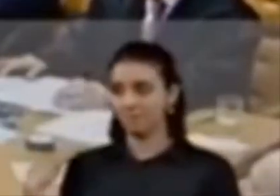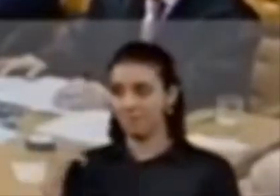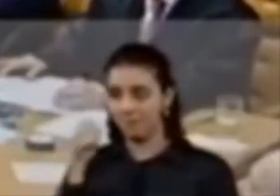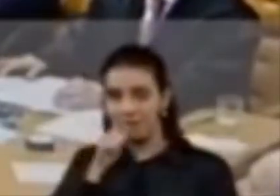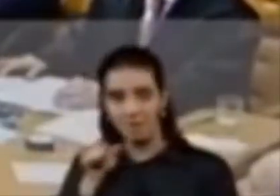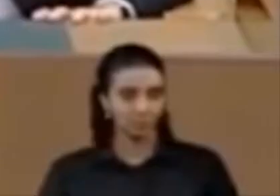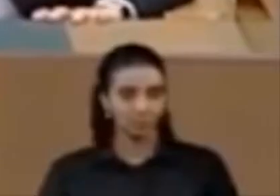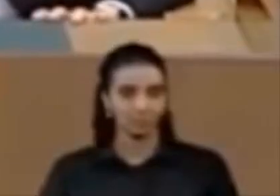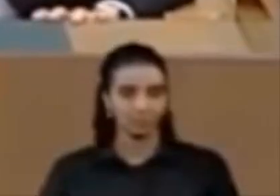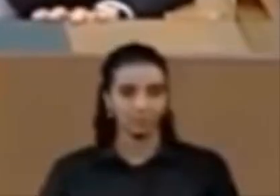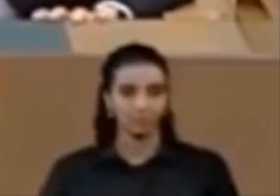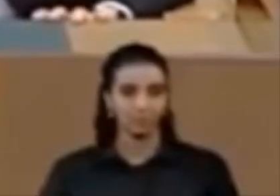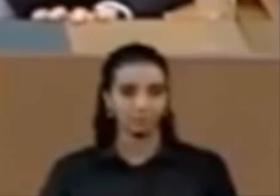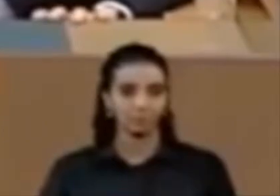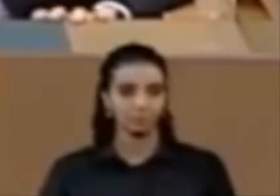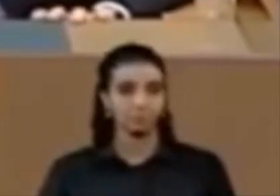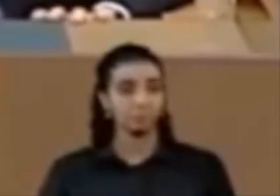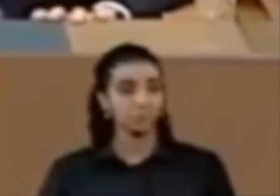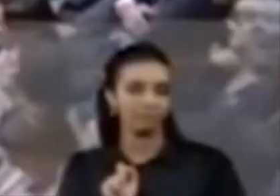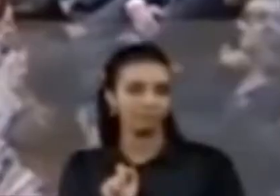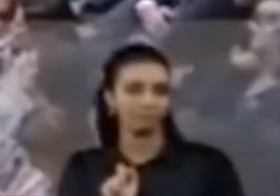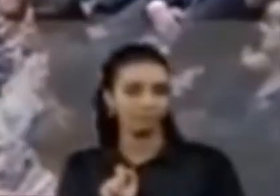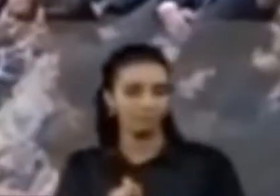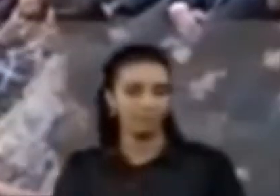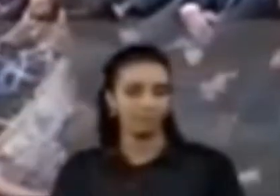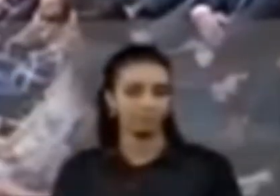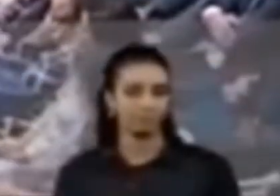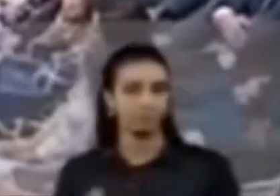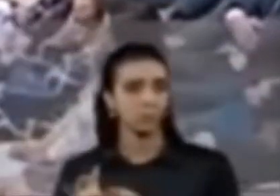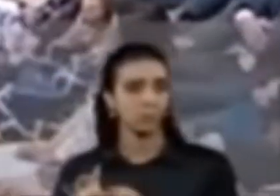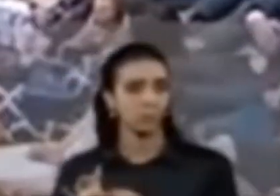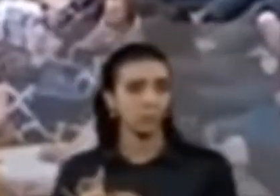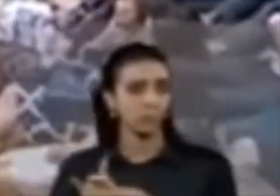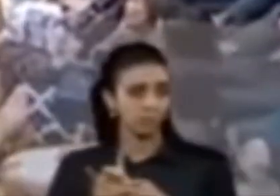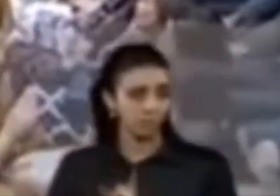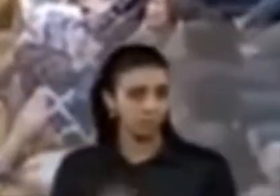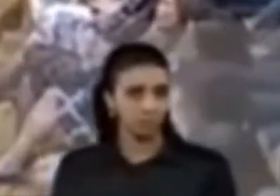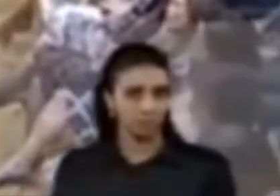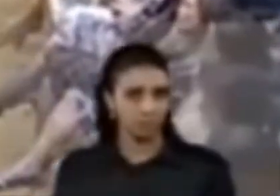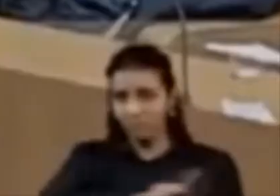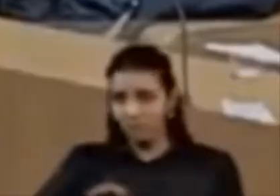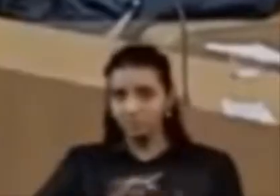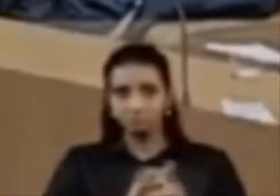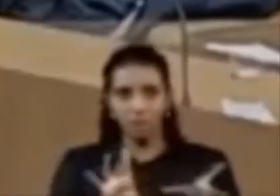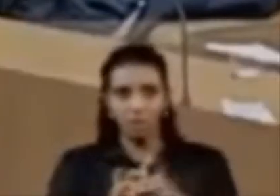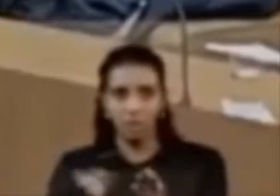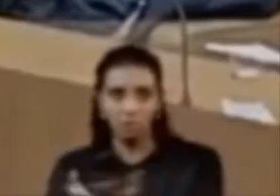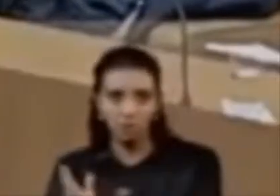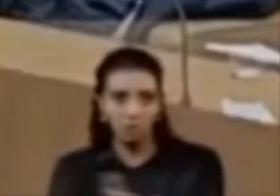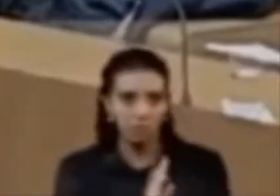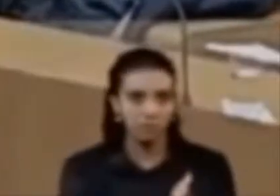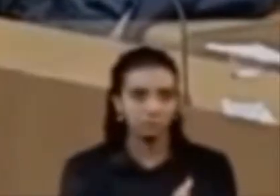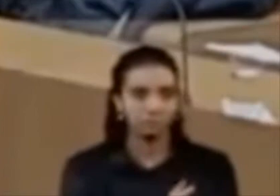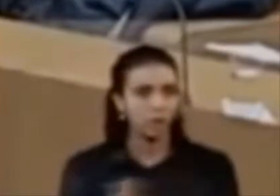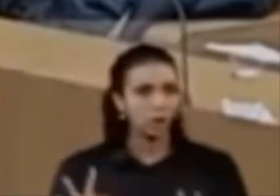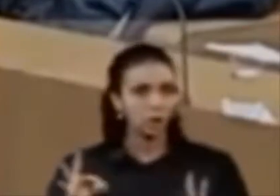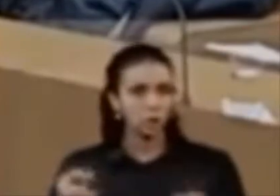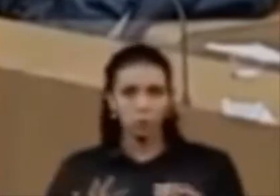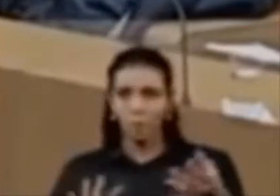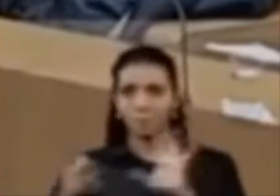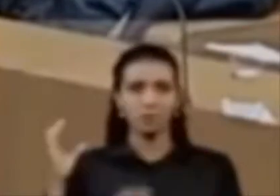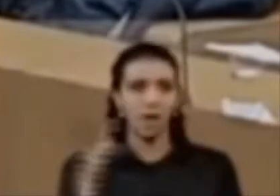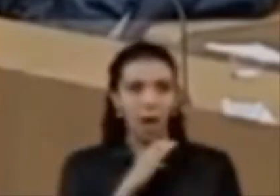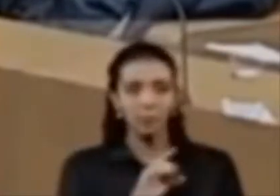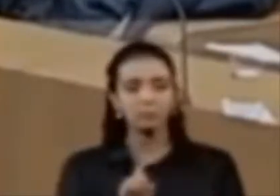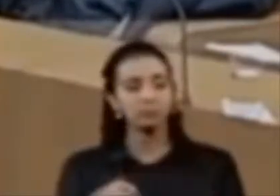os poderes, autoridades e convidados encheram o plenário da Corte. Representando os mais de 1 milhão de advogados